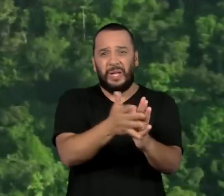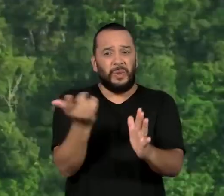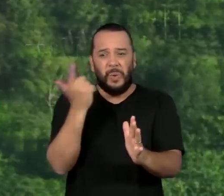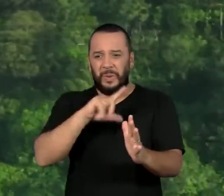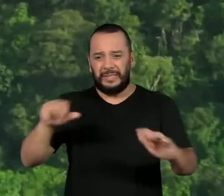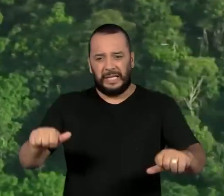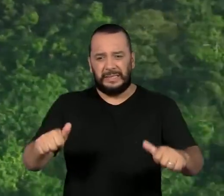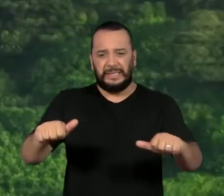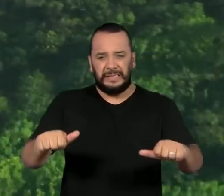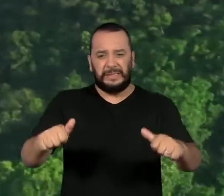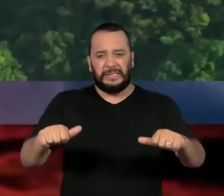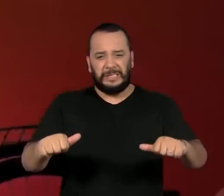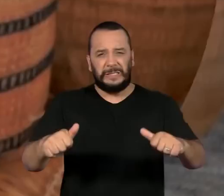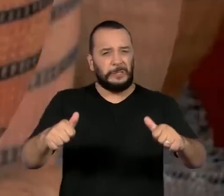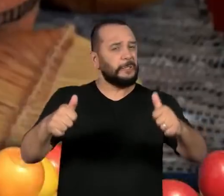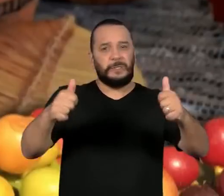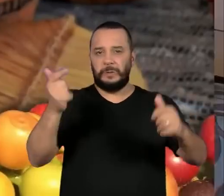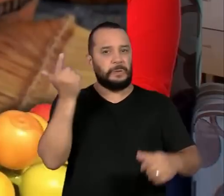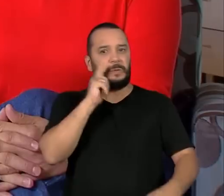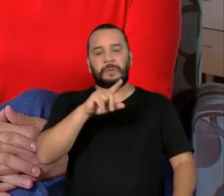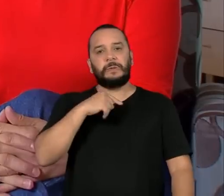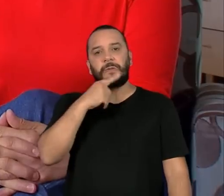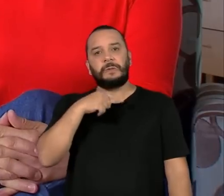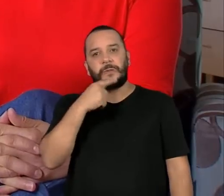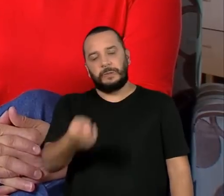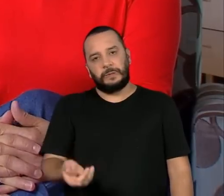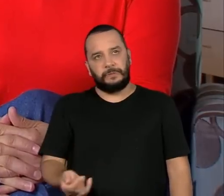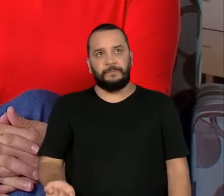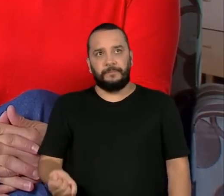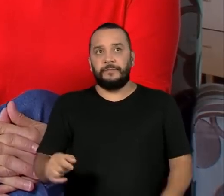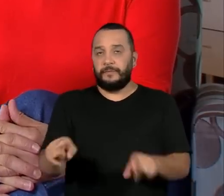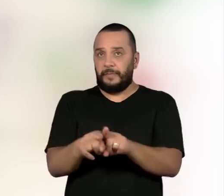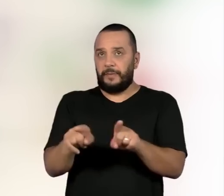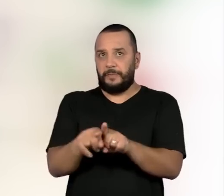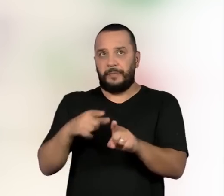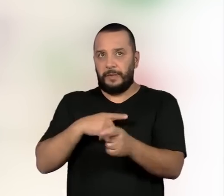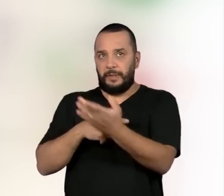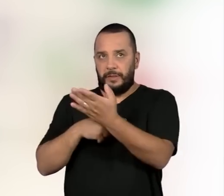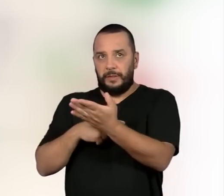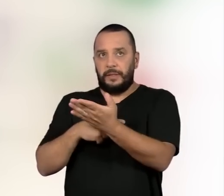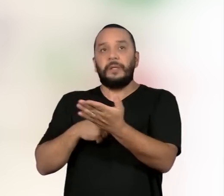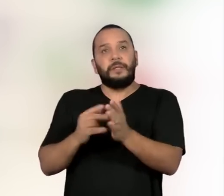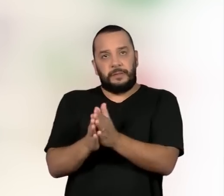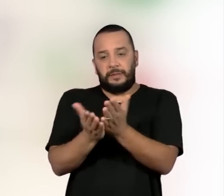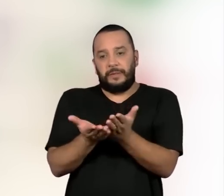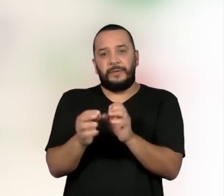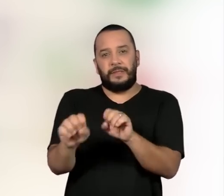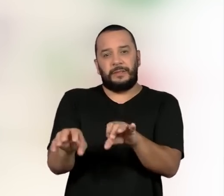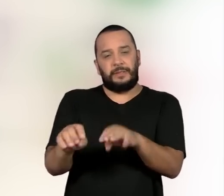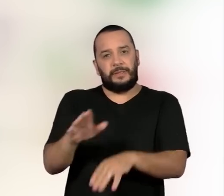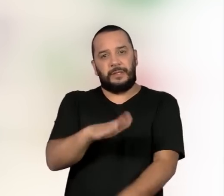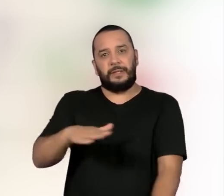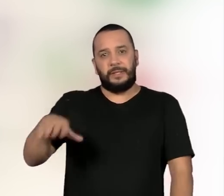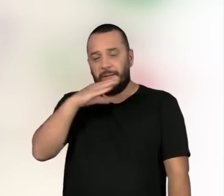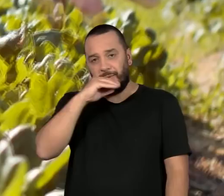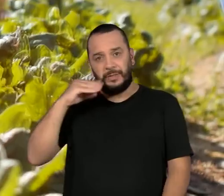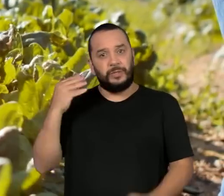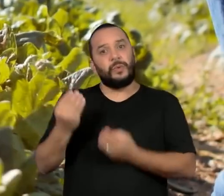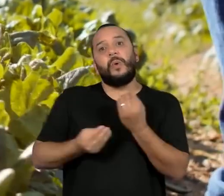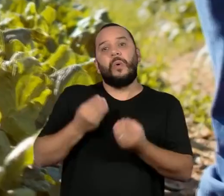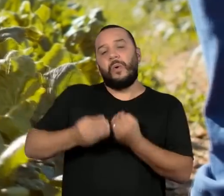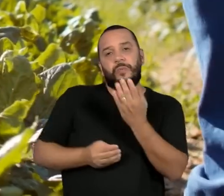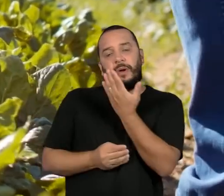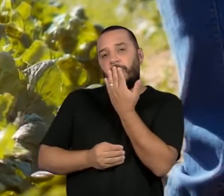da degradação ambiental. E livro ensina crianças e adolescentes como a escolha do alimento que